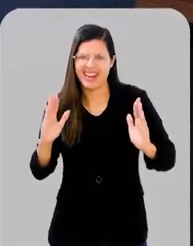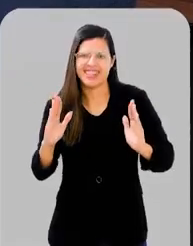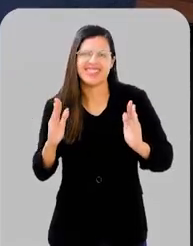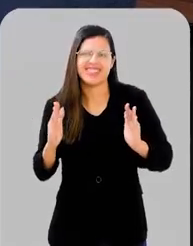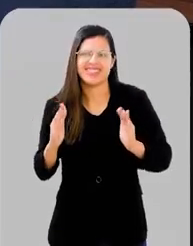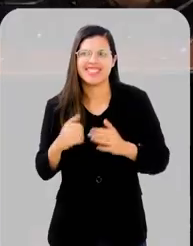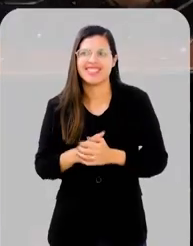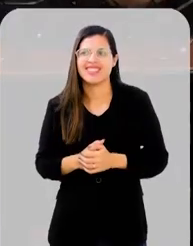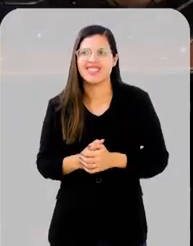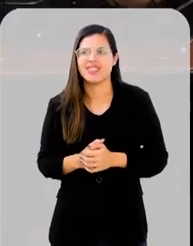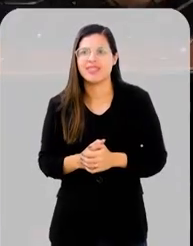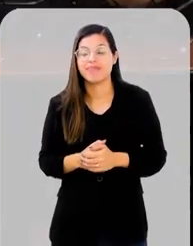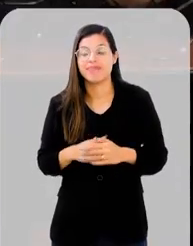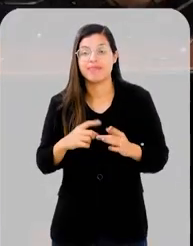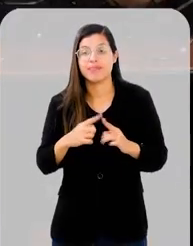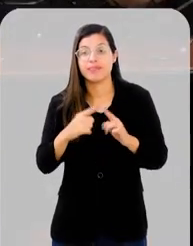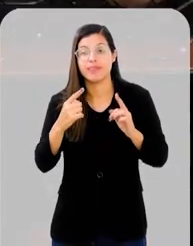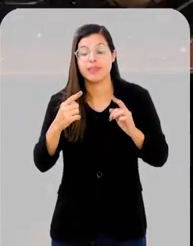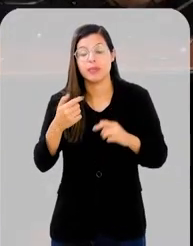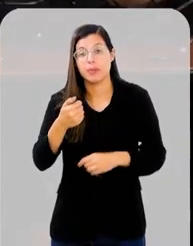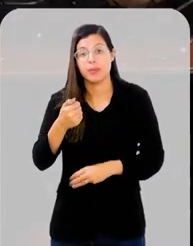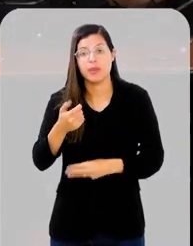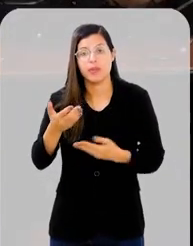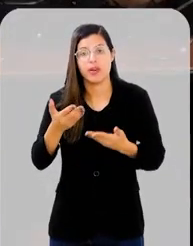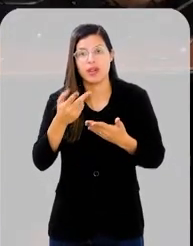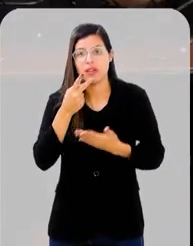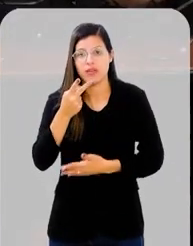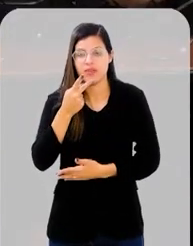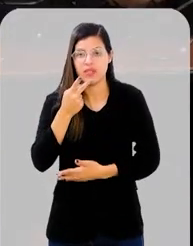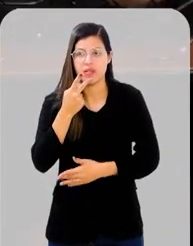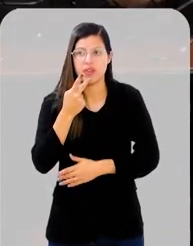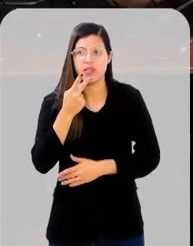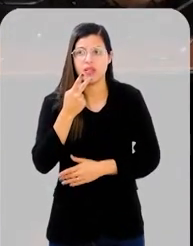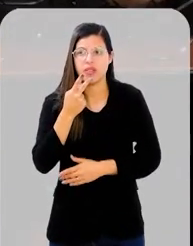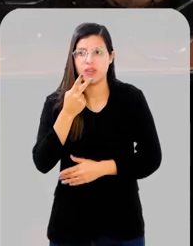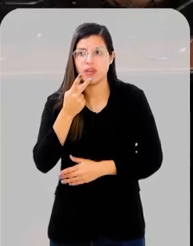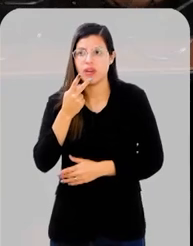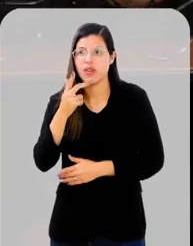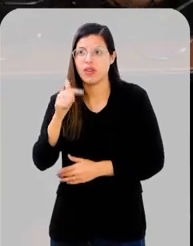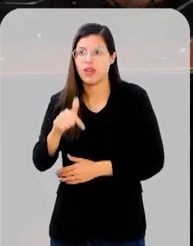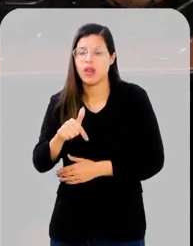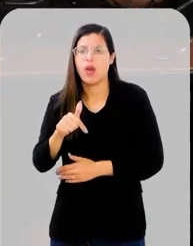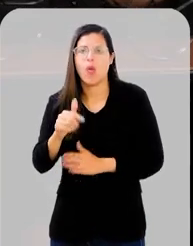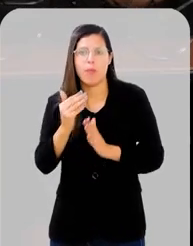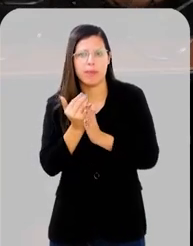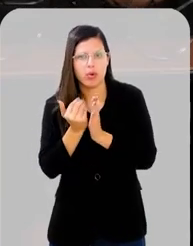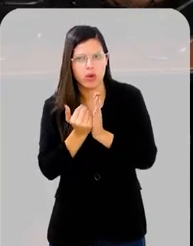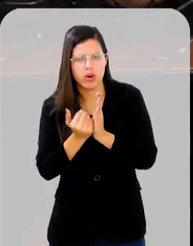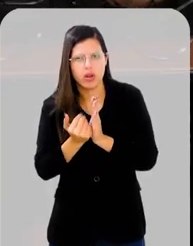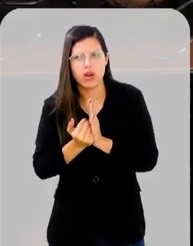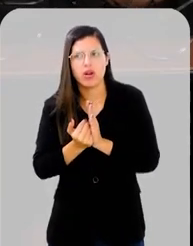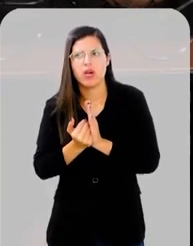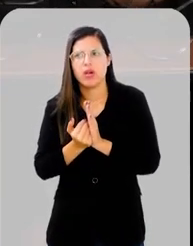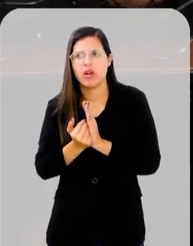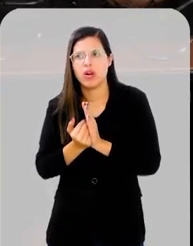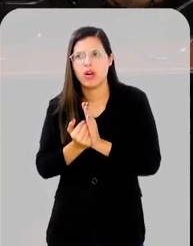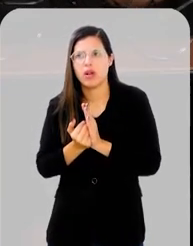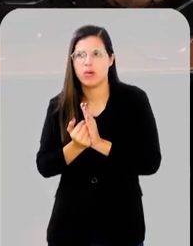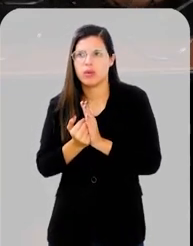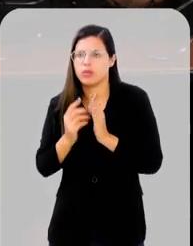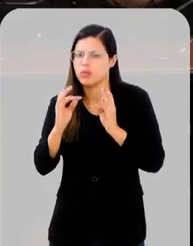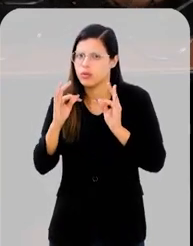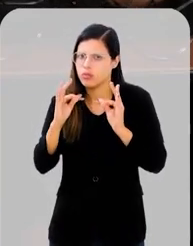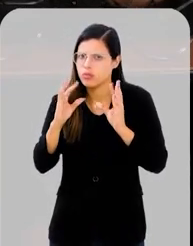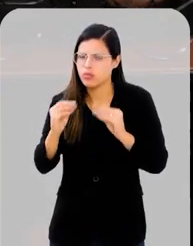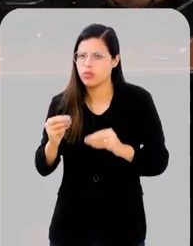volto mas em primeiro lugar eu gostaria de dizer a você o seguinte religar e coloca sua disposição